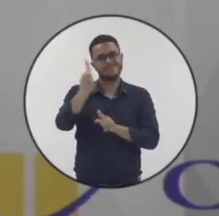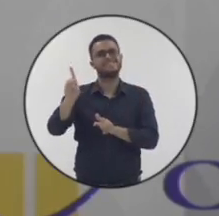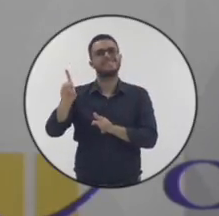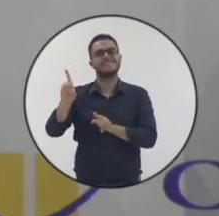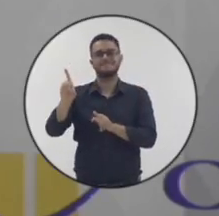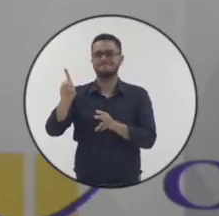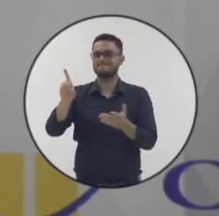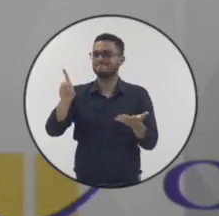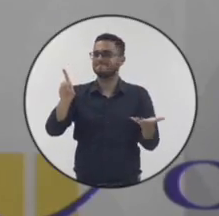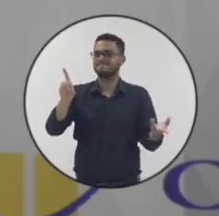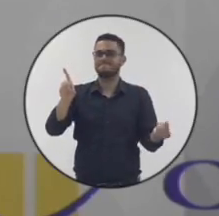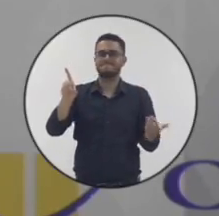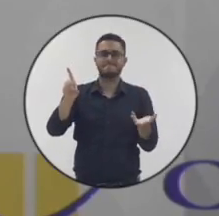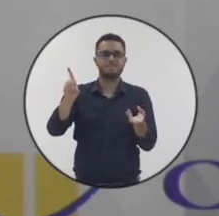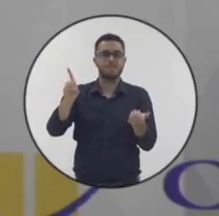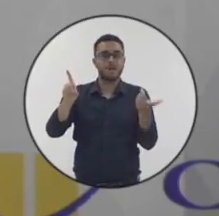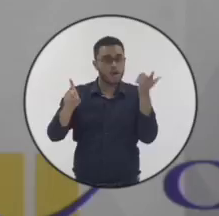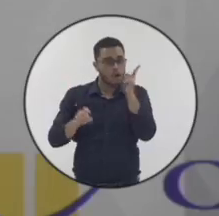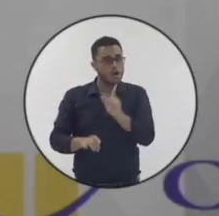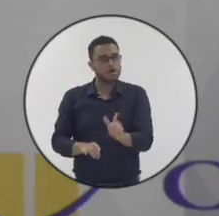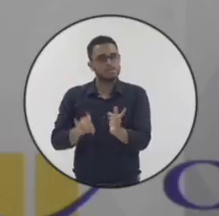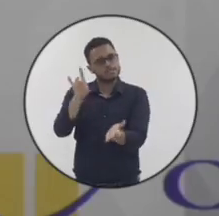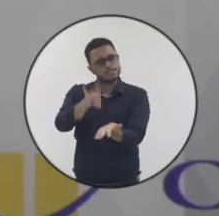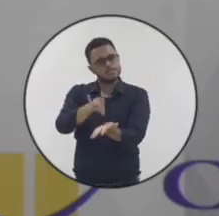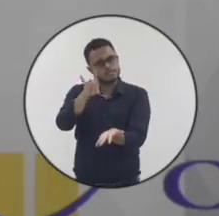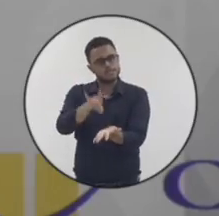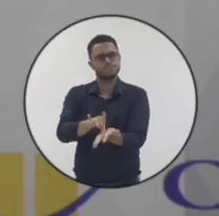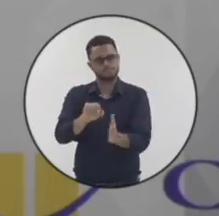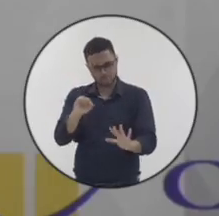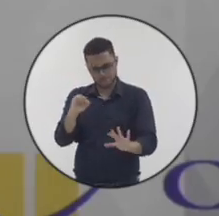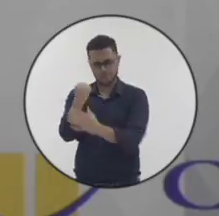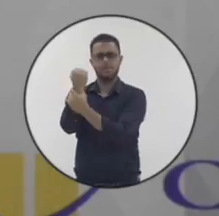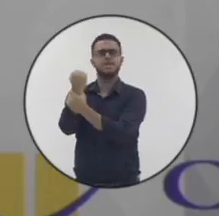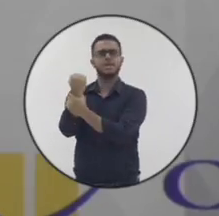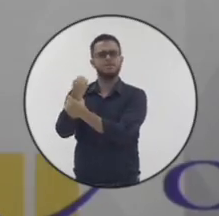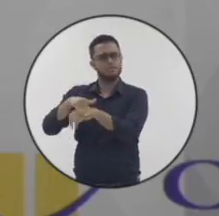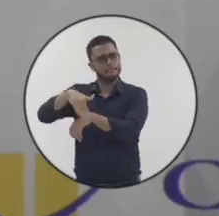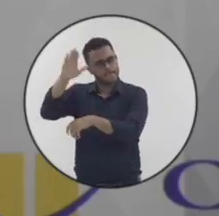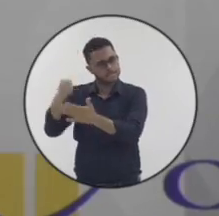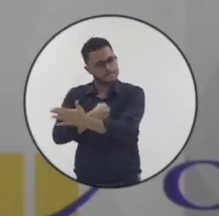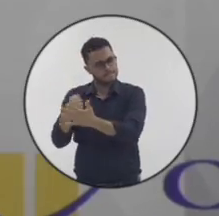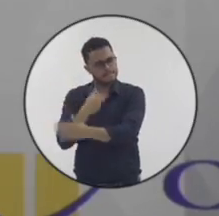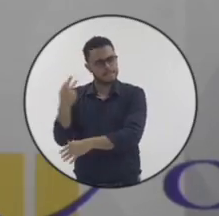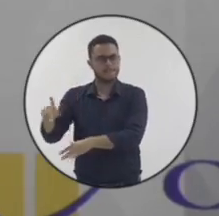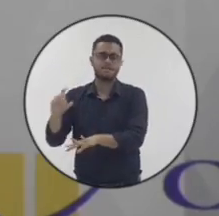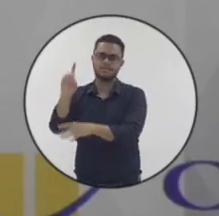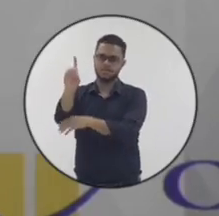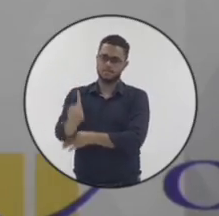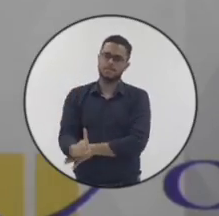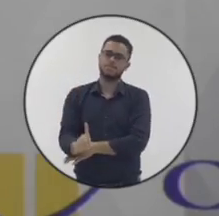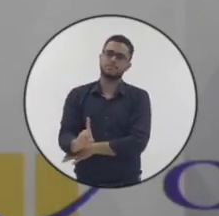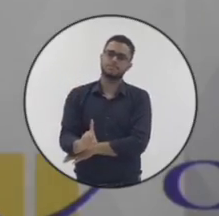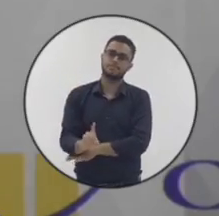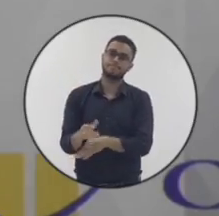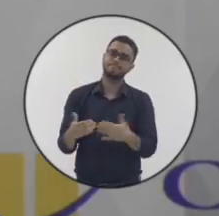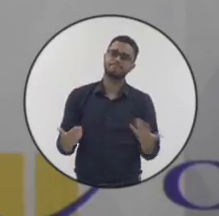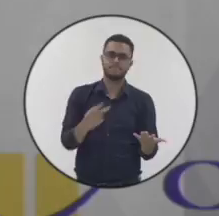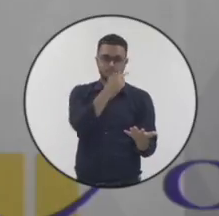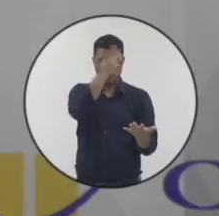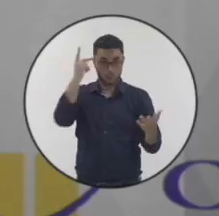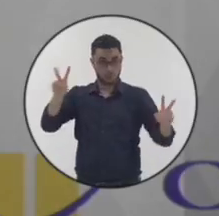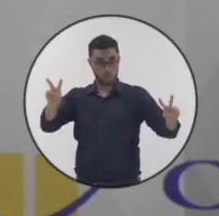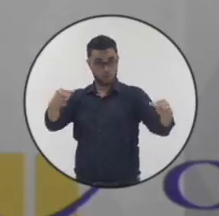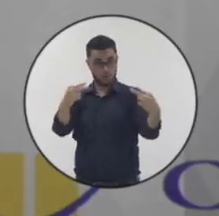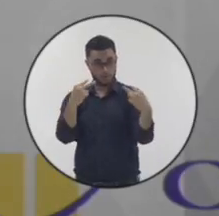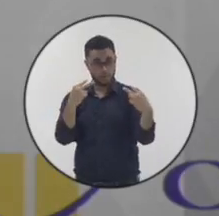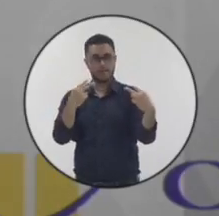para a materialização de garantias de mais direitos. As pessoas que nos acompanham ao vivo